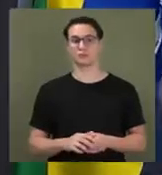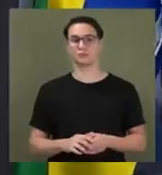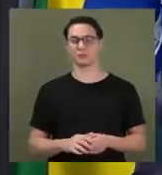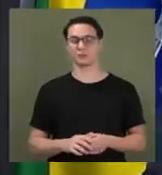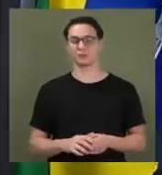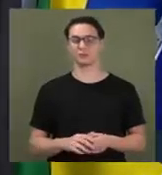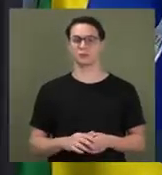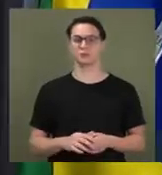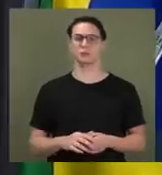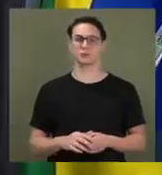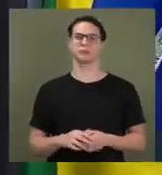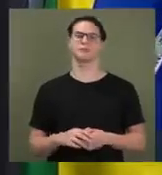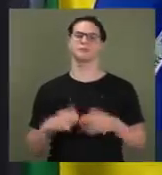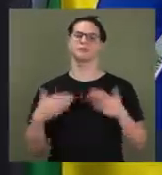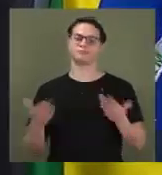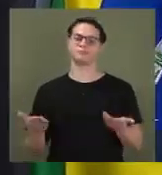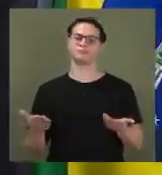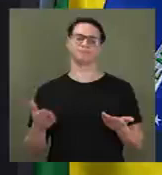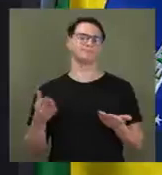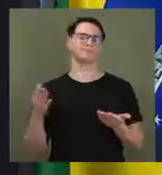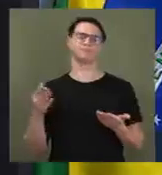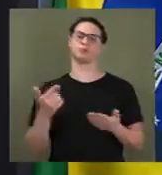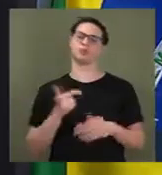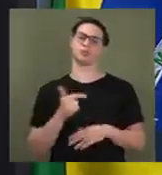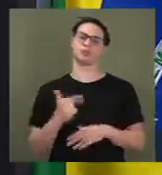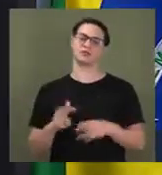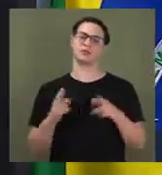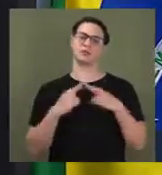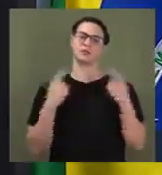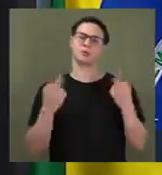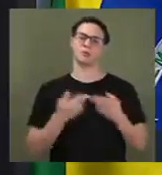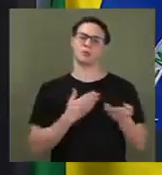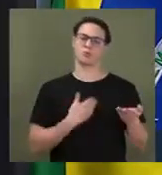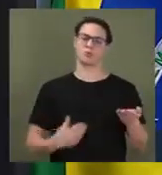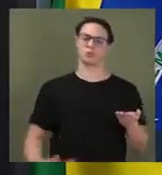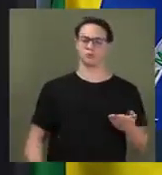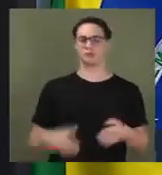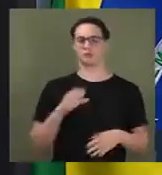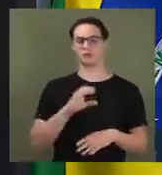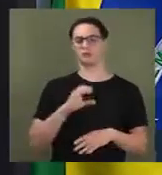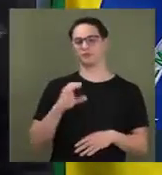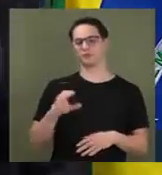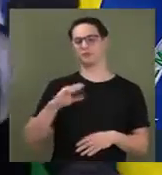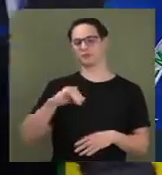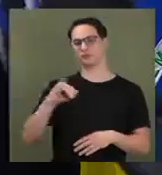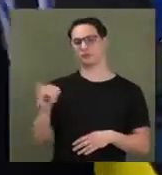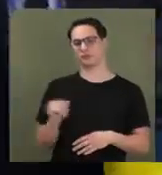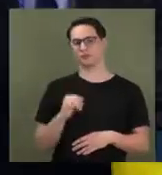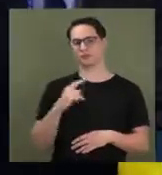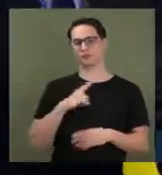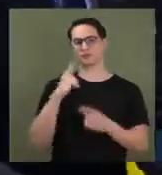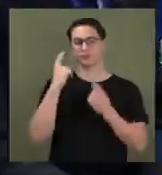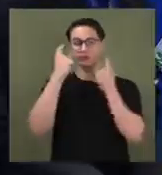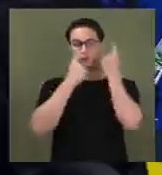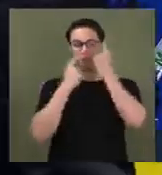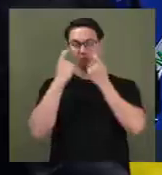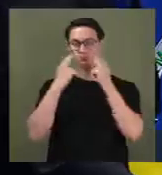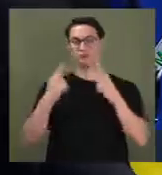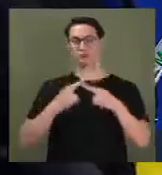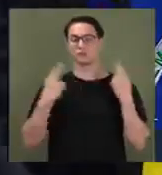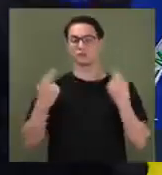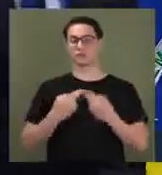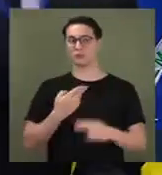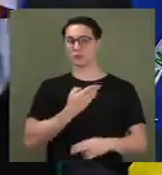Como não houve audiência pública na CCJ, tive a preocupação e fiz uma audiência pública